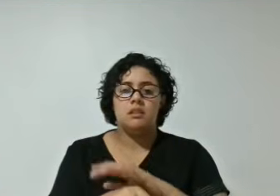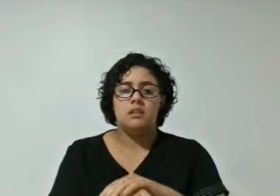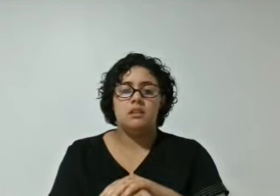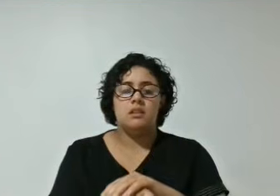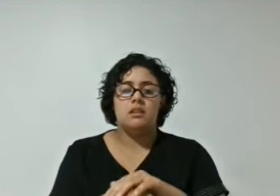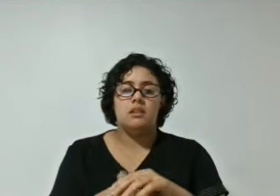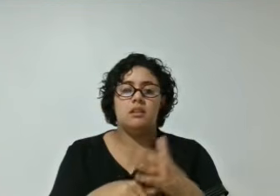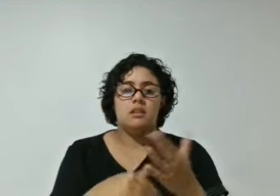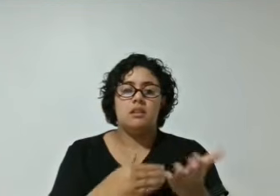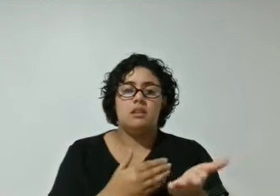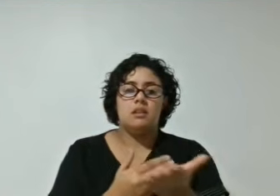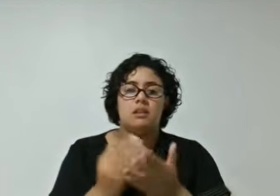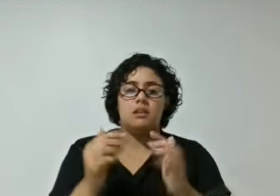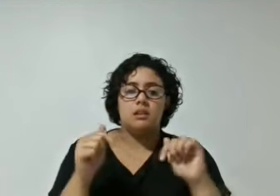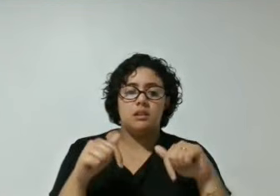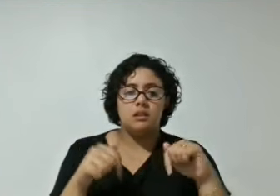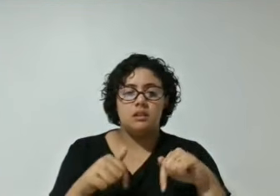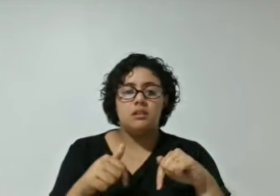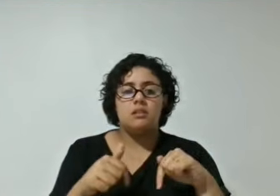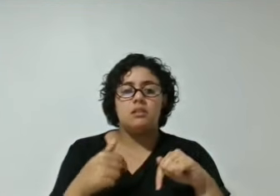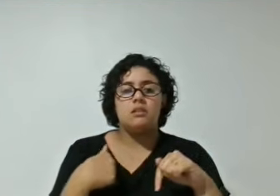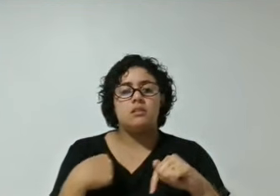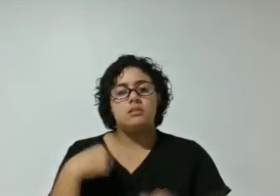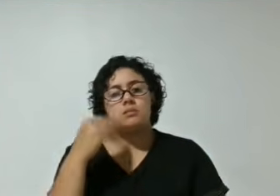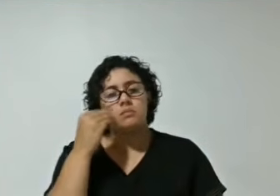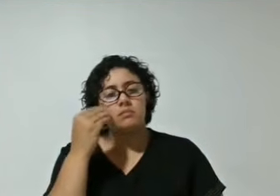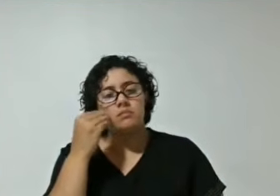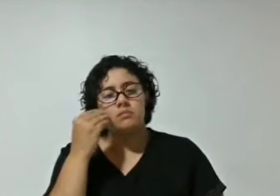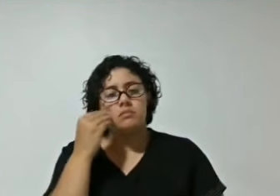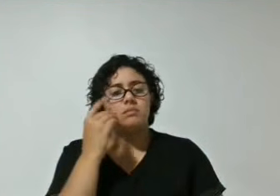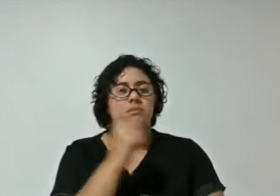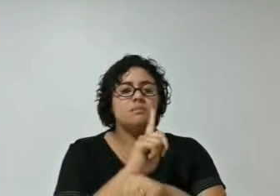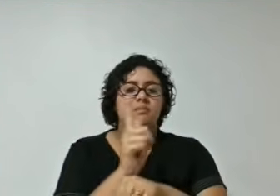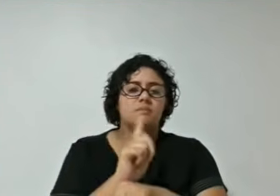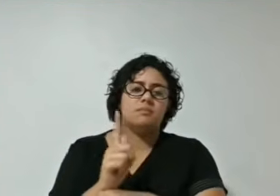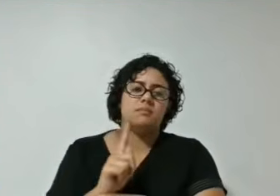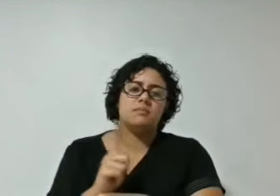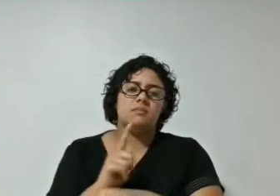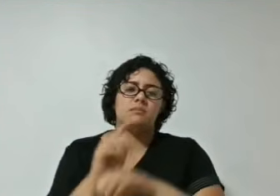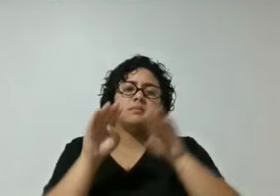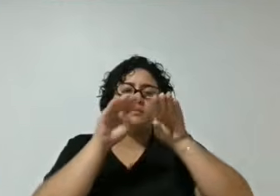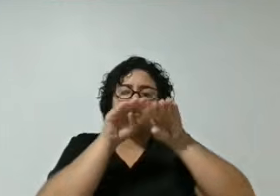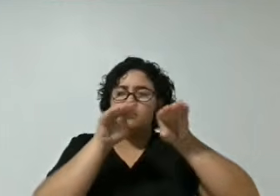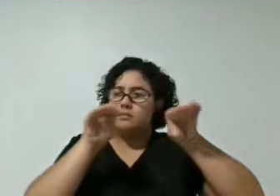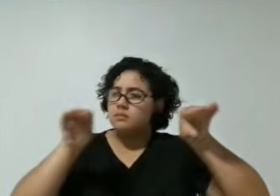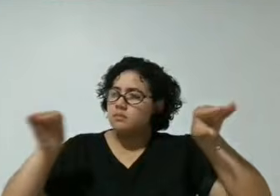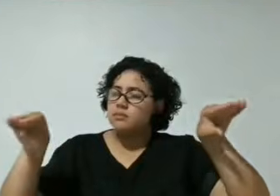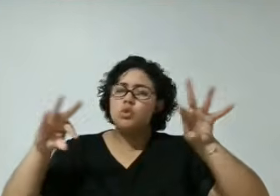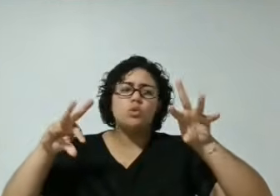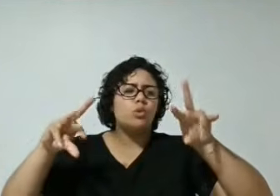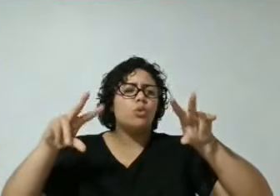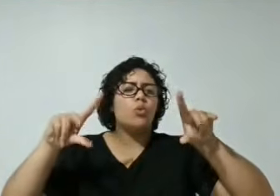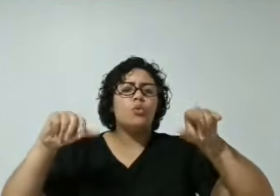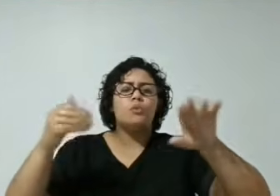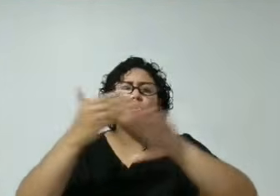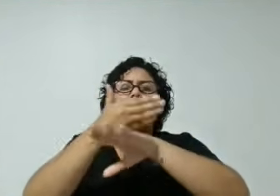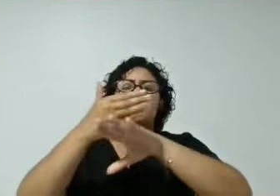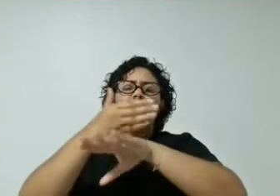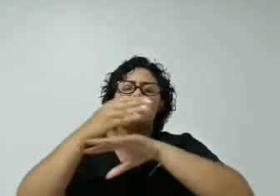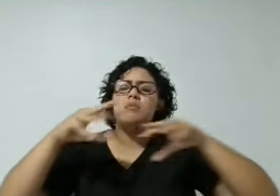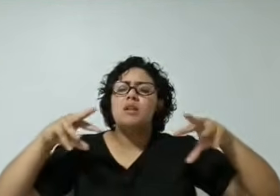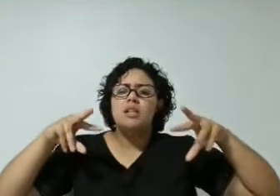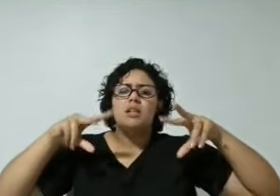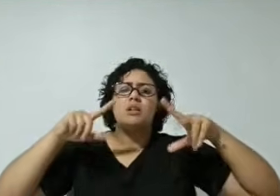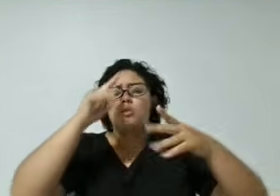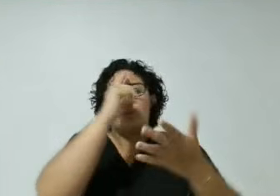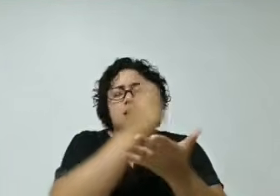aqui, eu tenho tentado fazer uma coordenação, uma gestão mais horizontal. Todo mundo participa de todas as